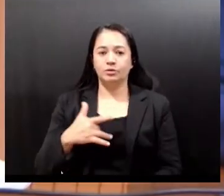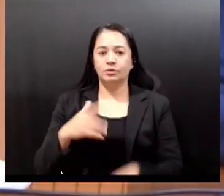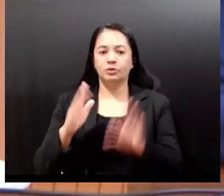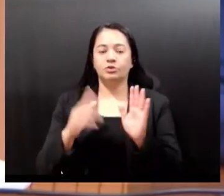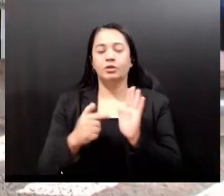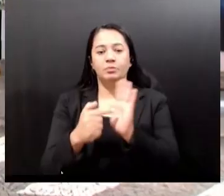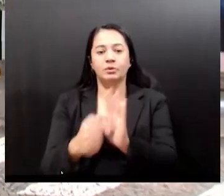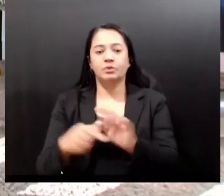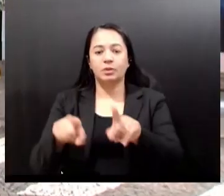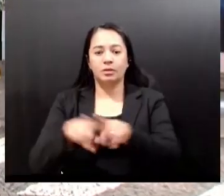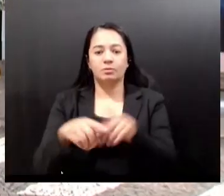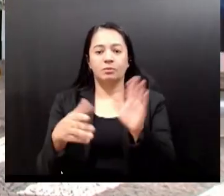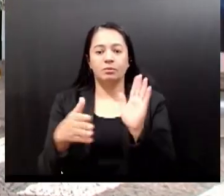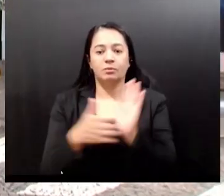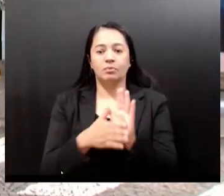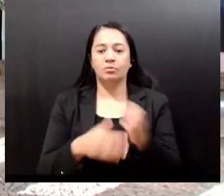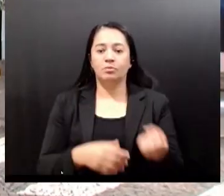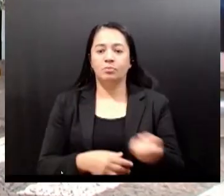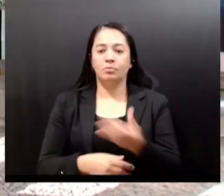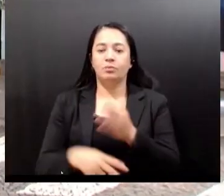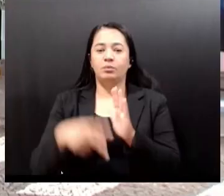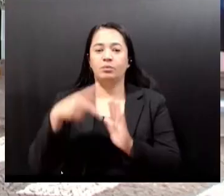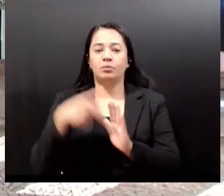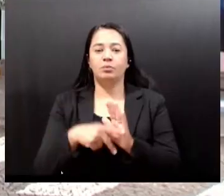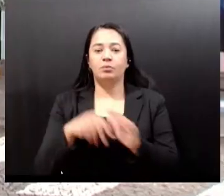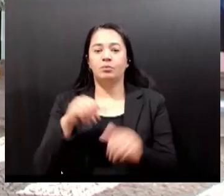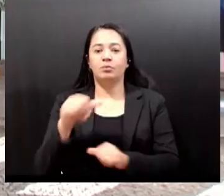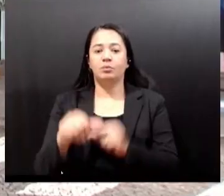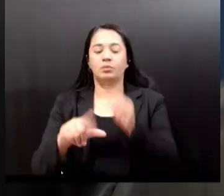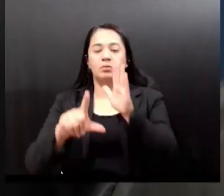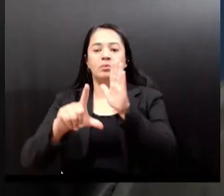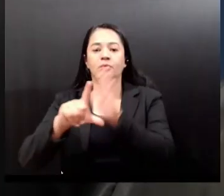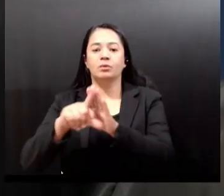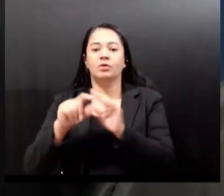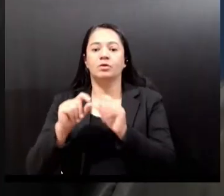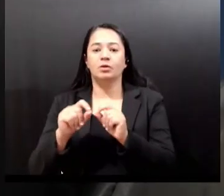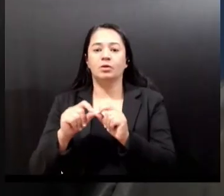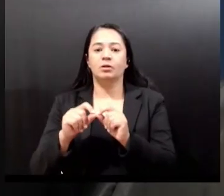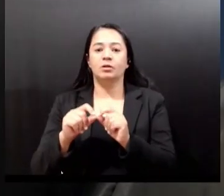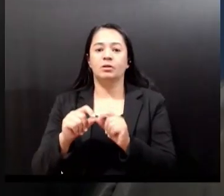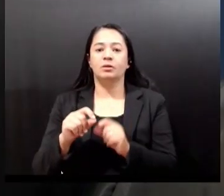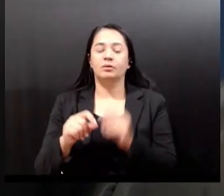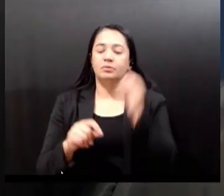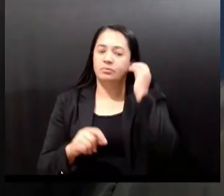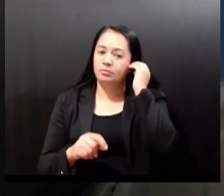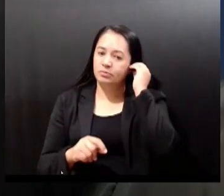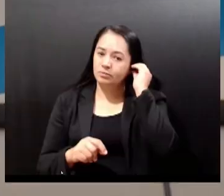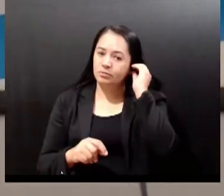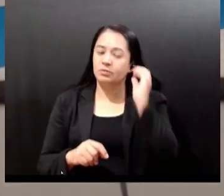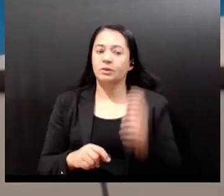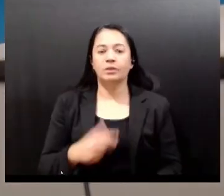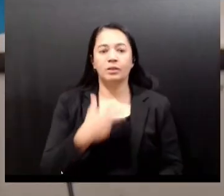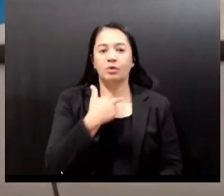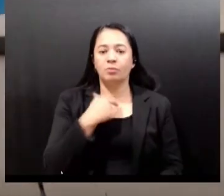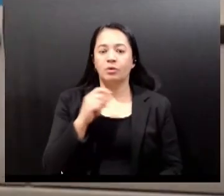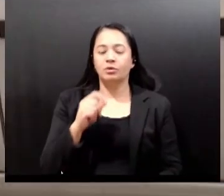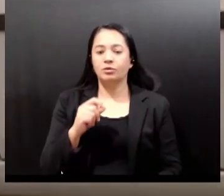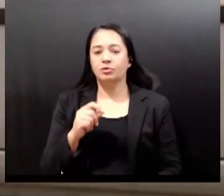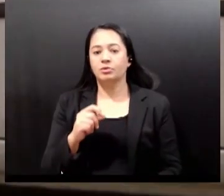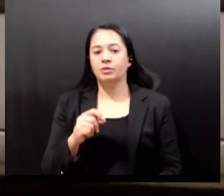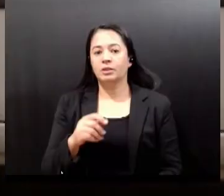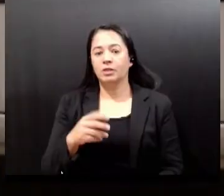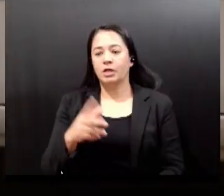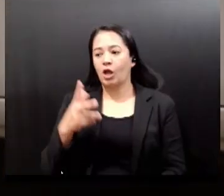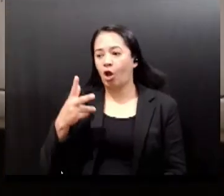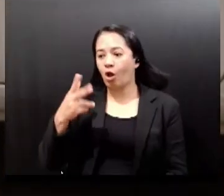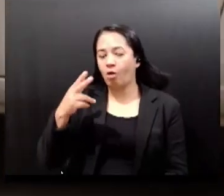de um novo projeto, alterando a lei que proíbe que seja efetuado corte no abastecimento de água e de energia